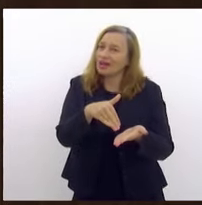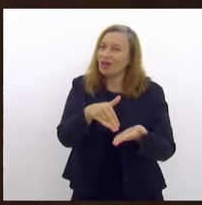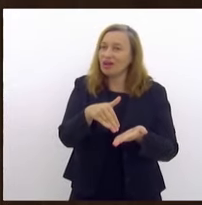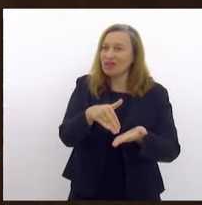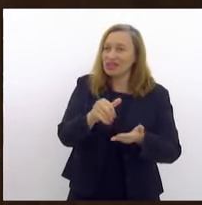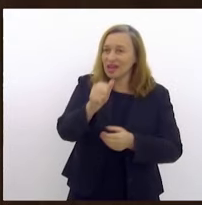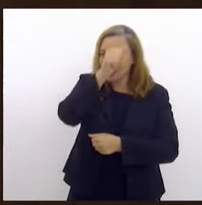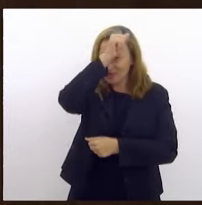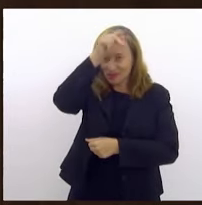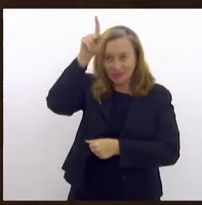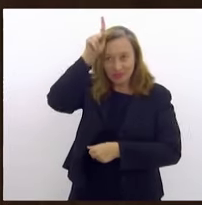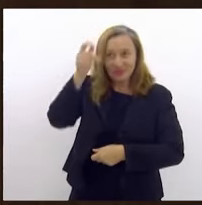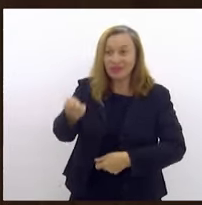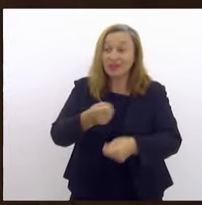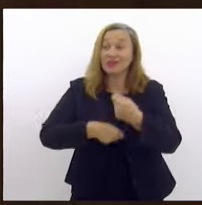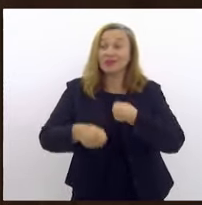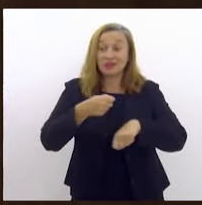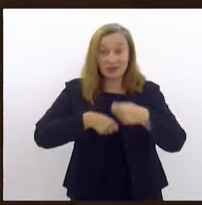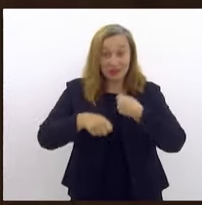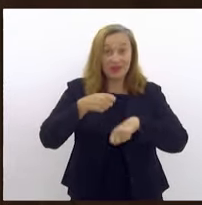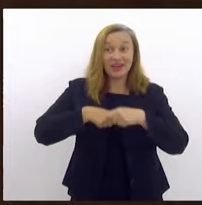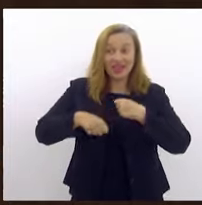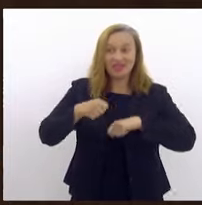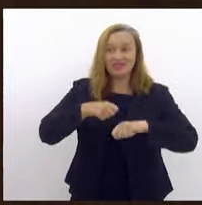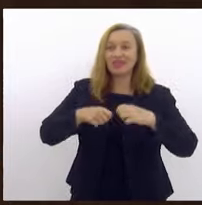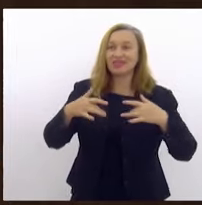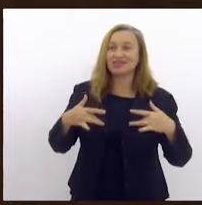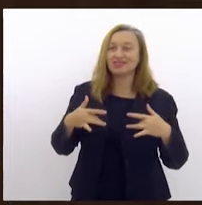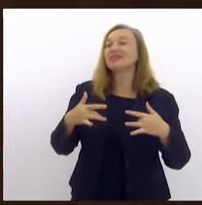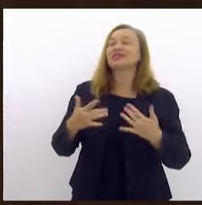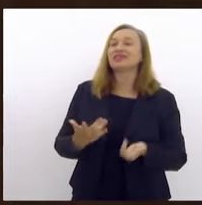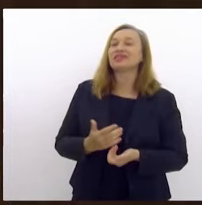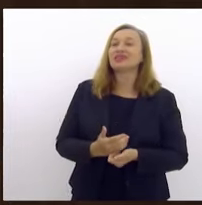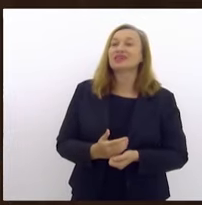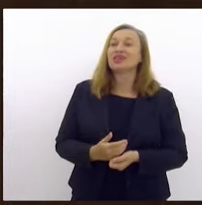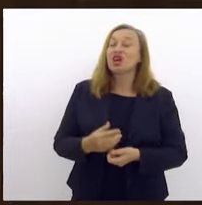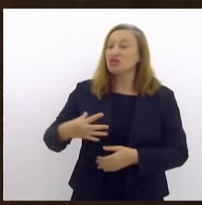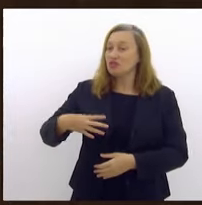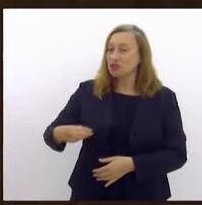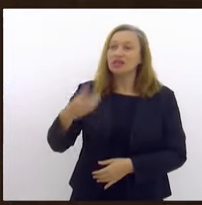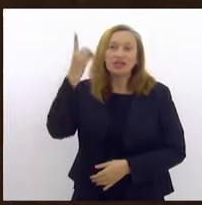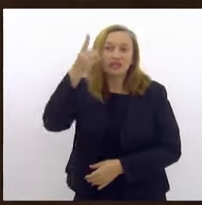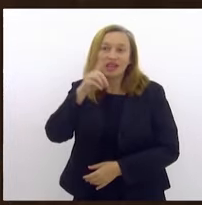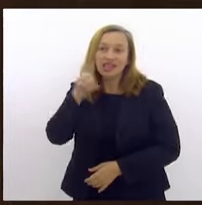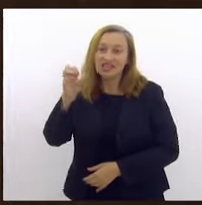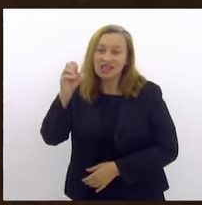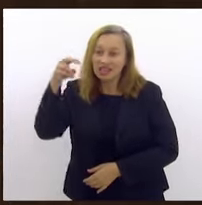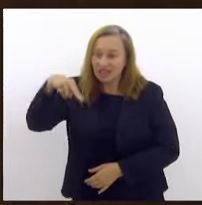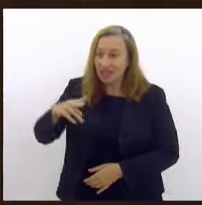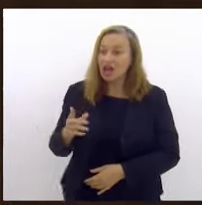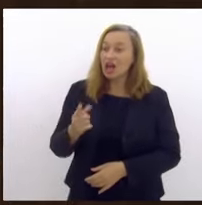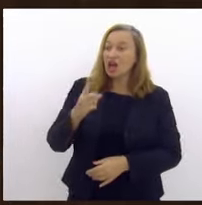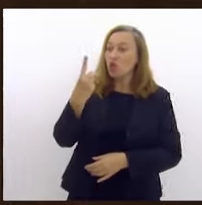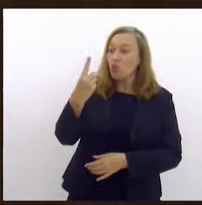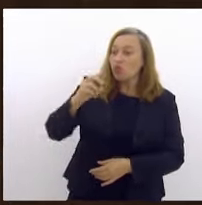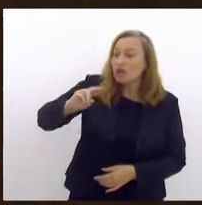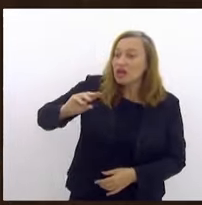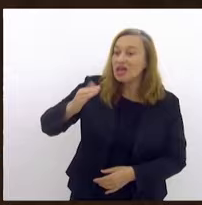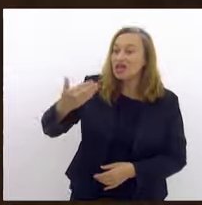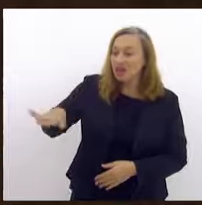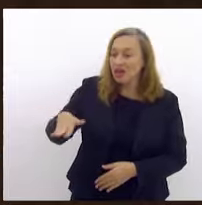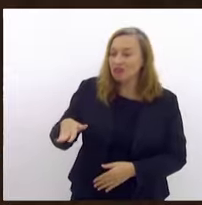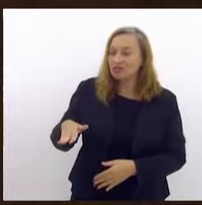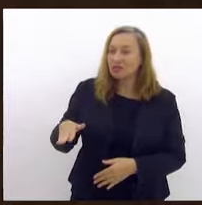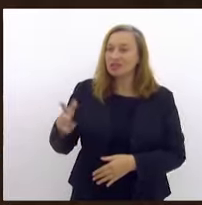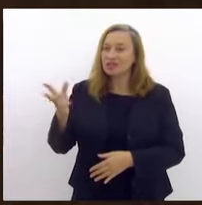Economia Solidária, que é o filho do Quaquá e da Zeidan, da deputada Zeidan, já doou quase R$1 milhão para a feirinha